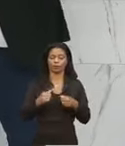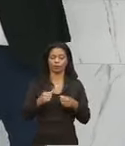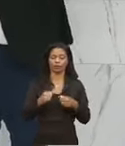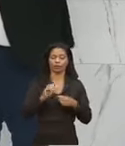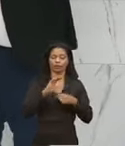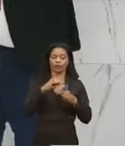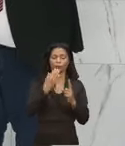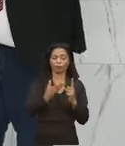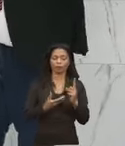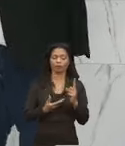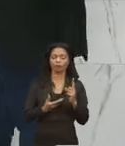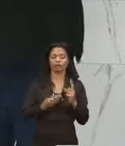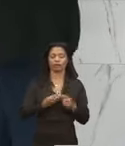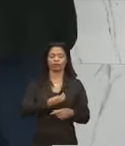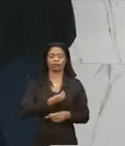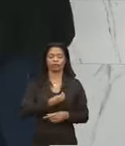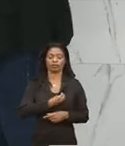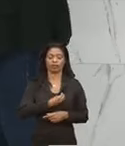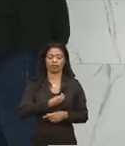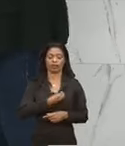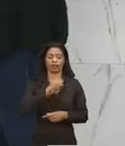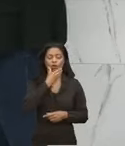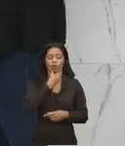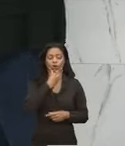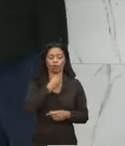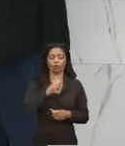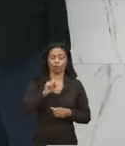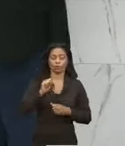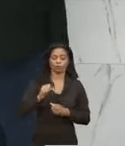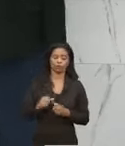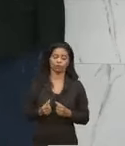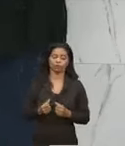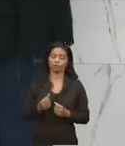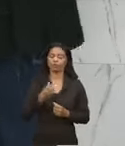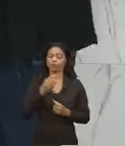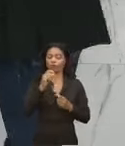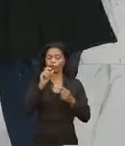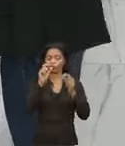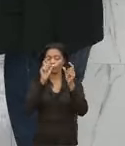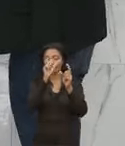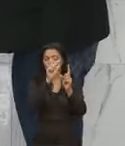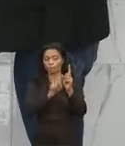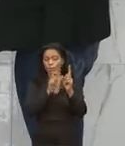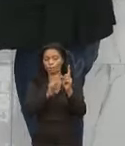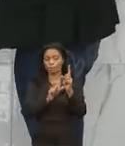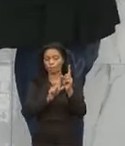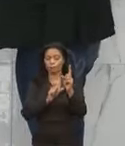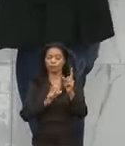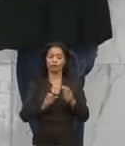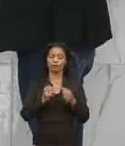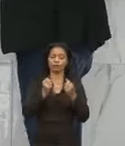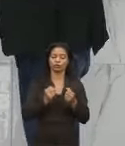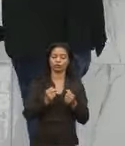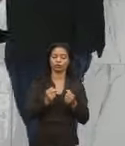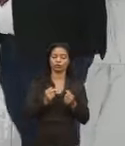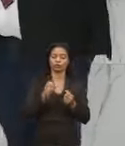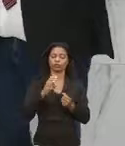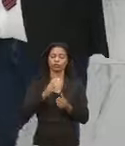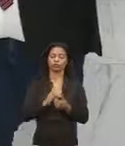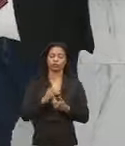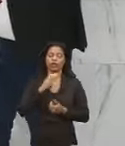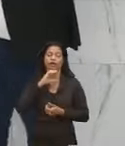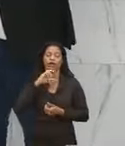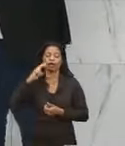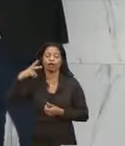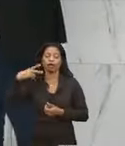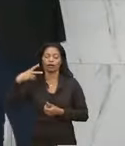em vida. E o senhor foi um herói. Esta Câmara lhe entrega, nesta manhã, uma moção de aplausos